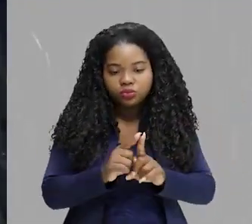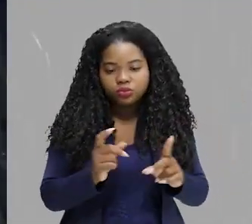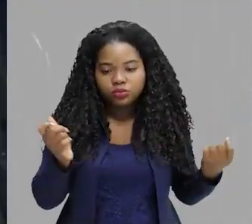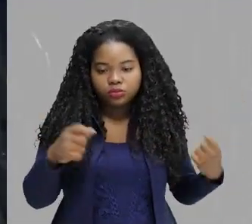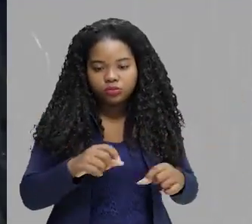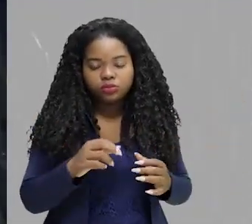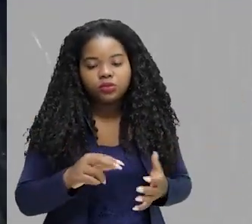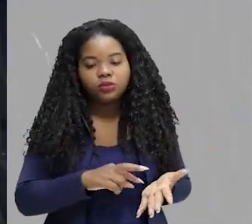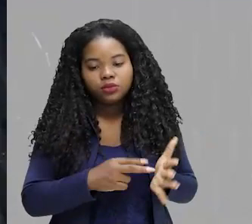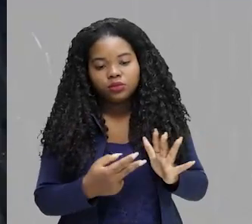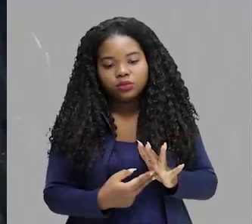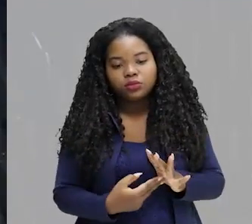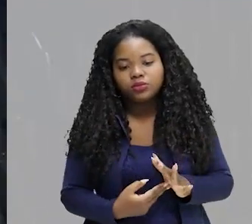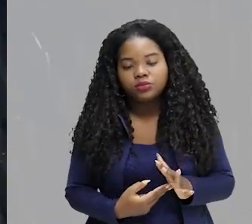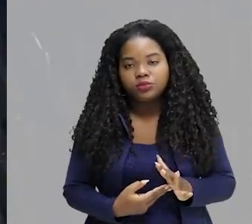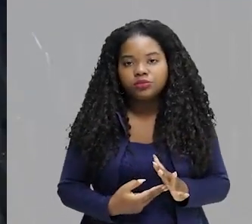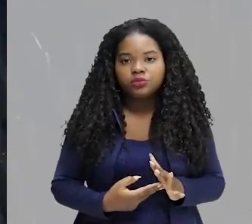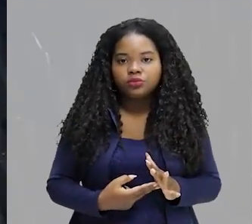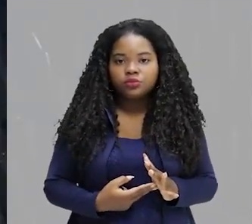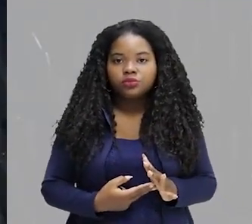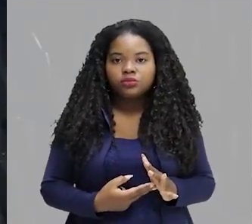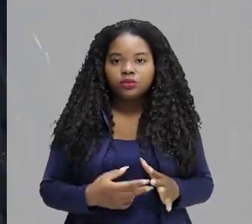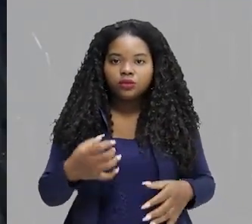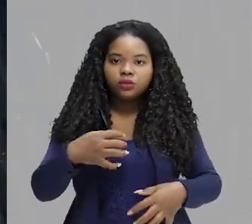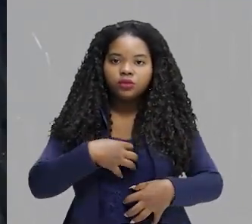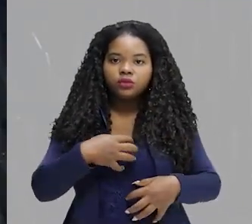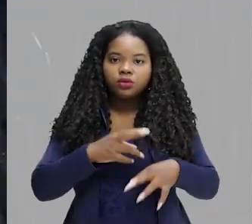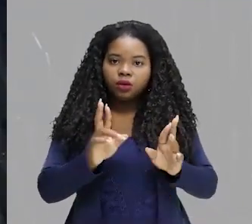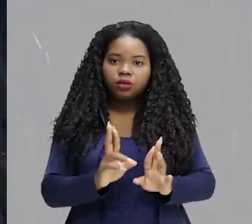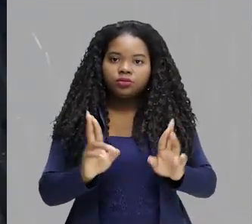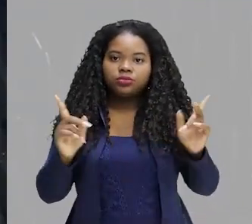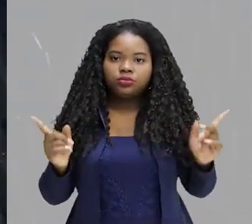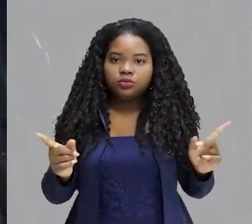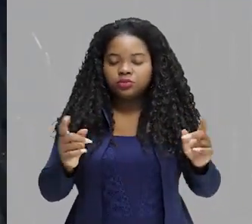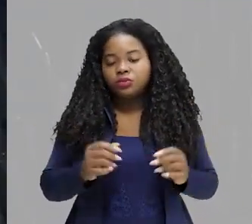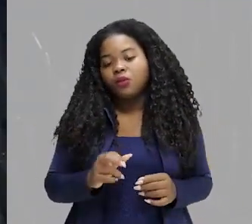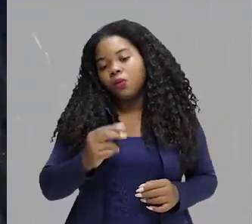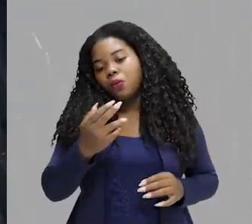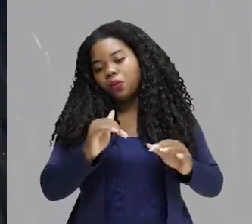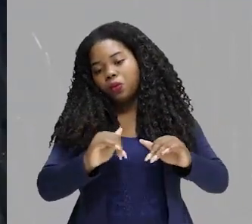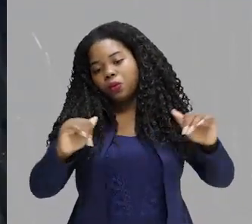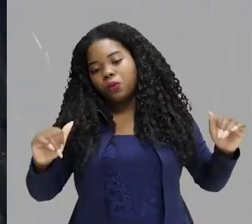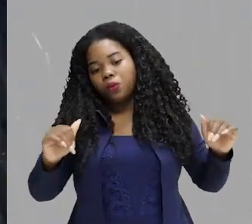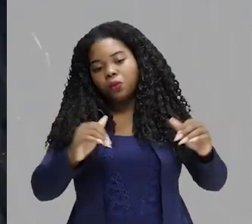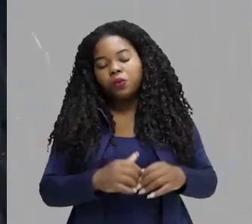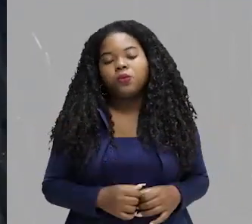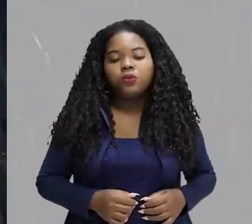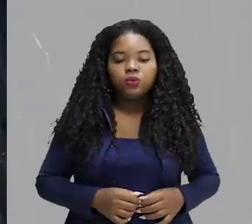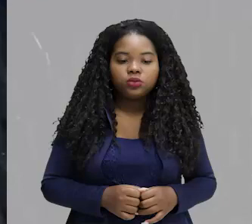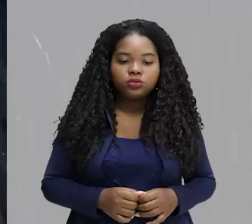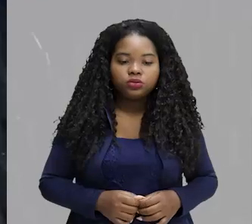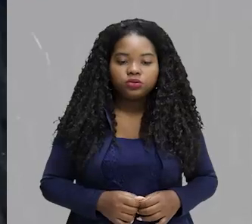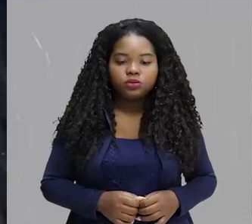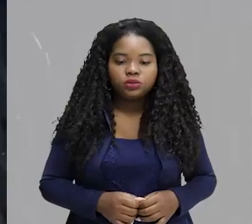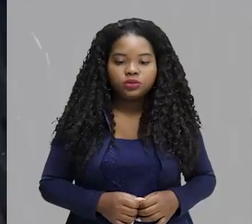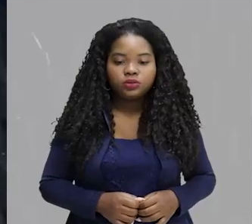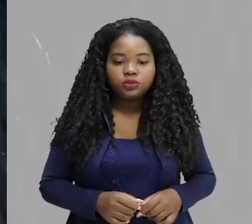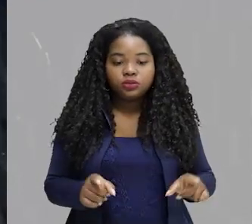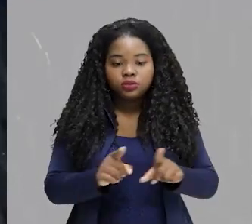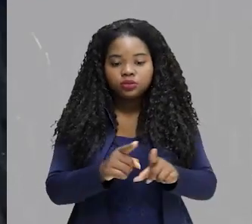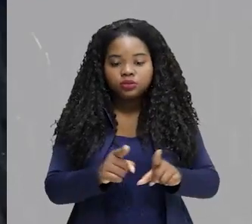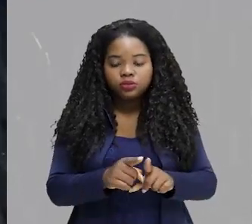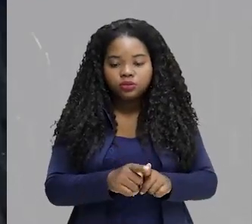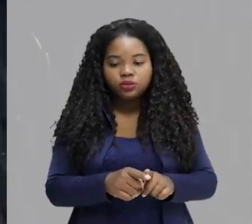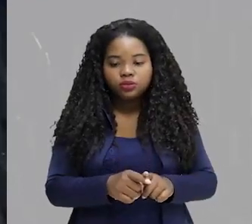um significado, elas devem ser analisadas com um sentido diferente ou separado do sentido literal. Ela